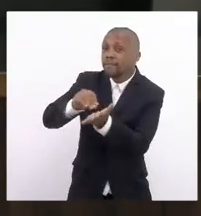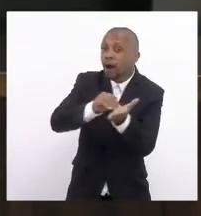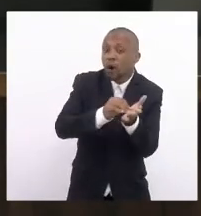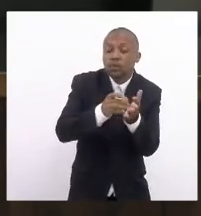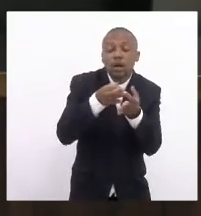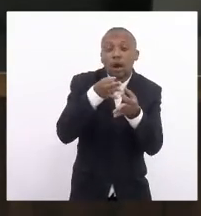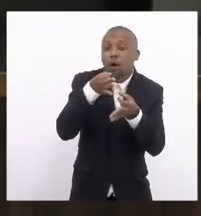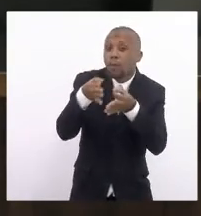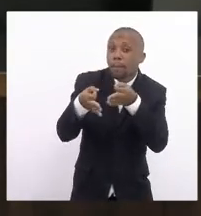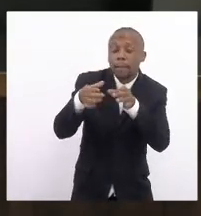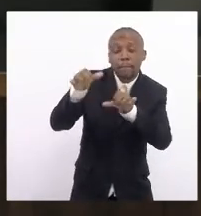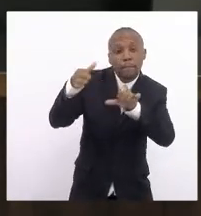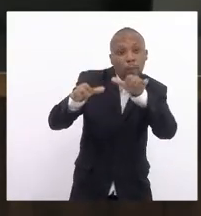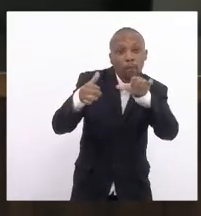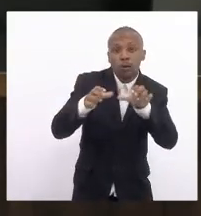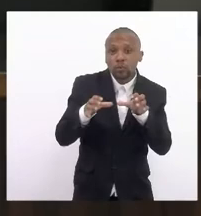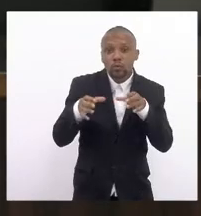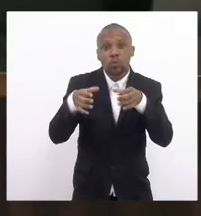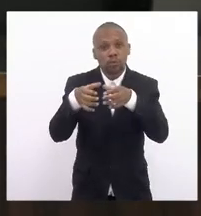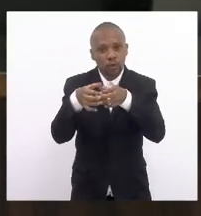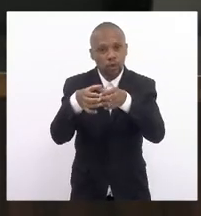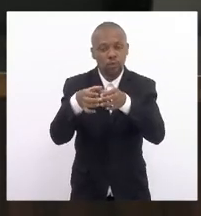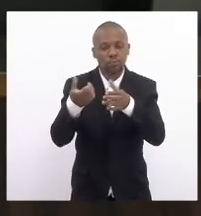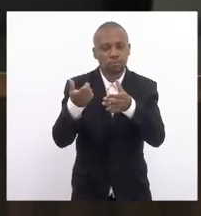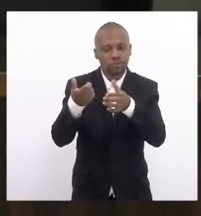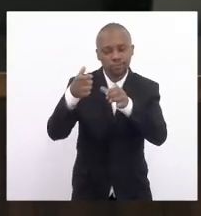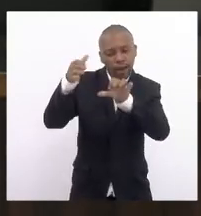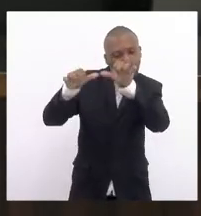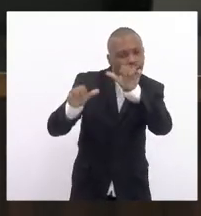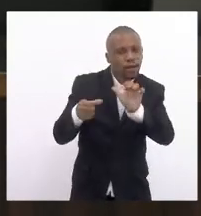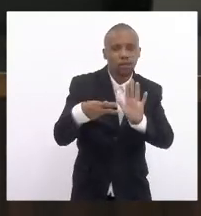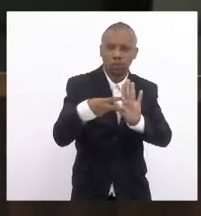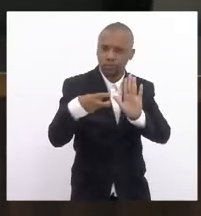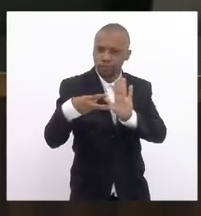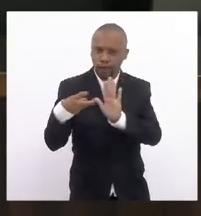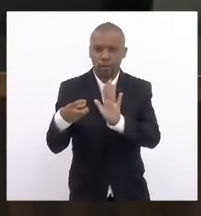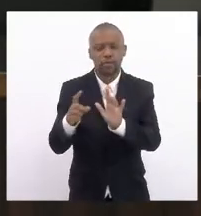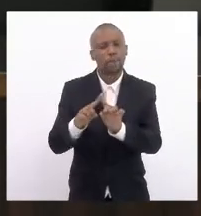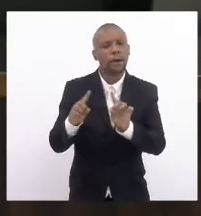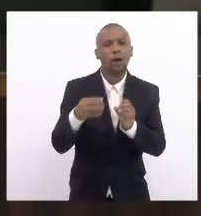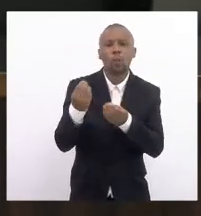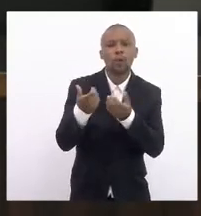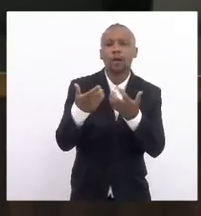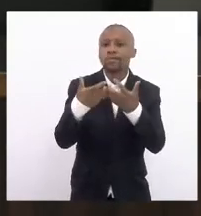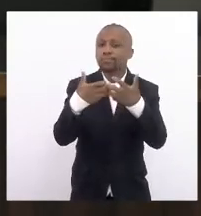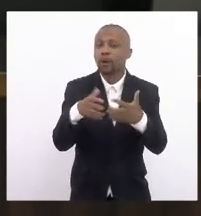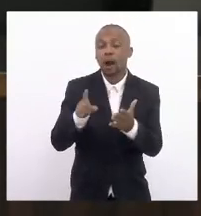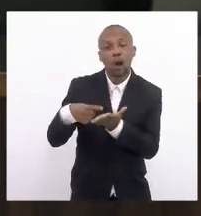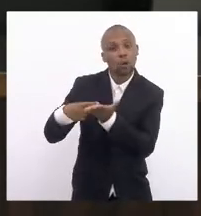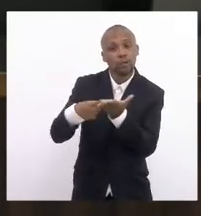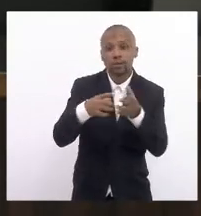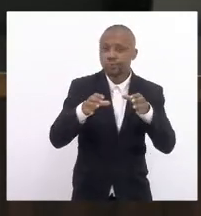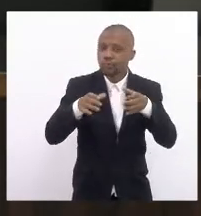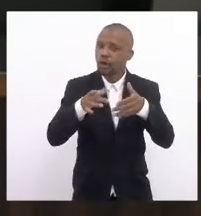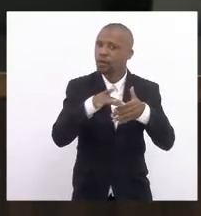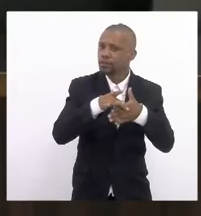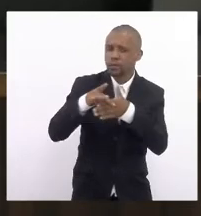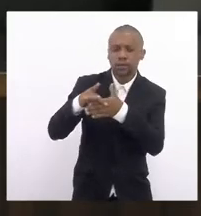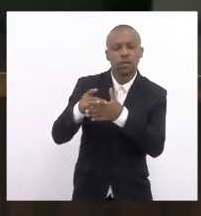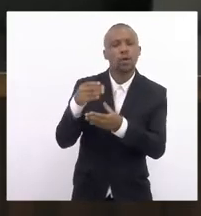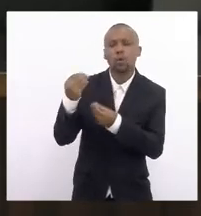Comissão de Emendas Constitucionais e Veto. Então, como é o procedimento acordado no Colégio de Líderes? Atenção,